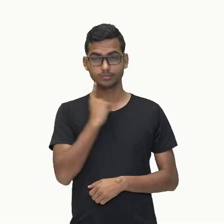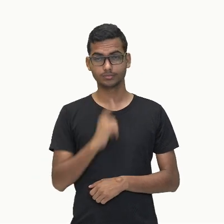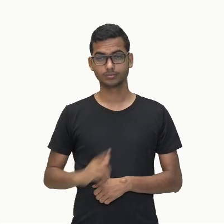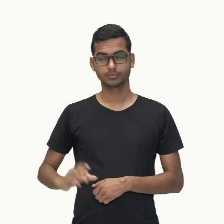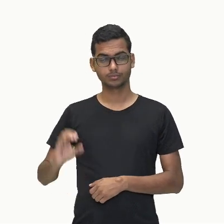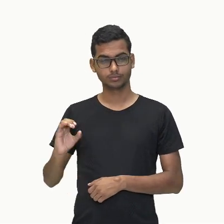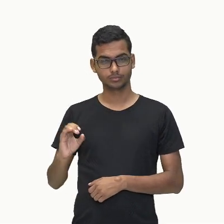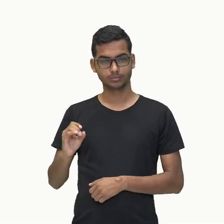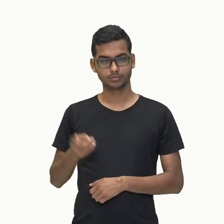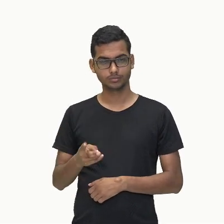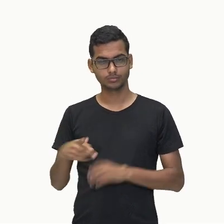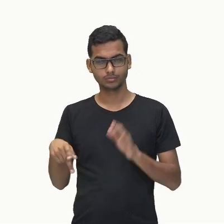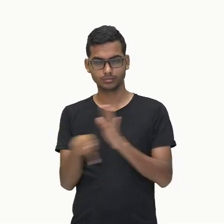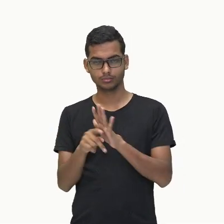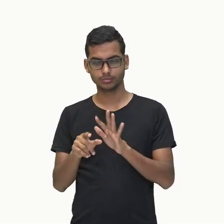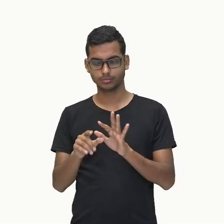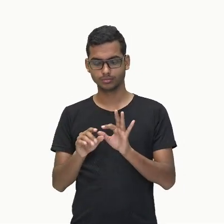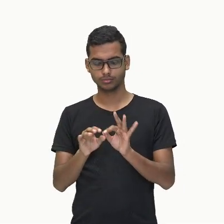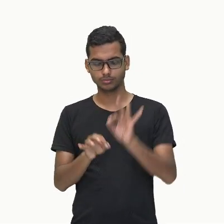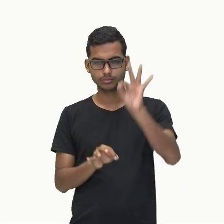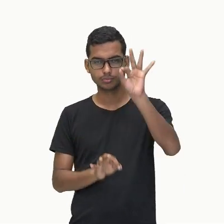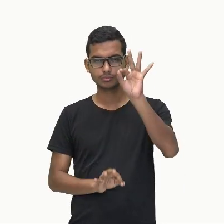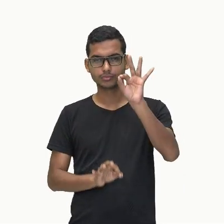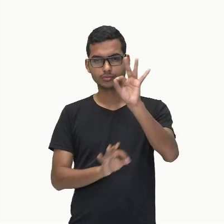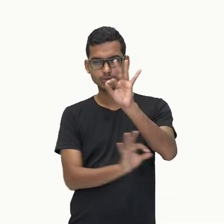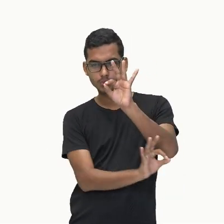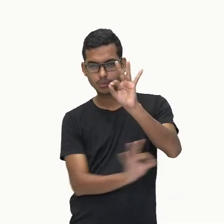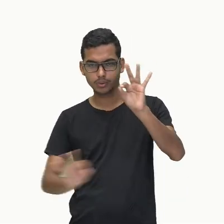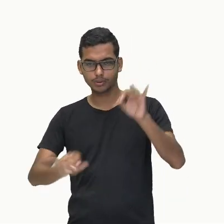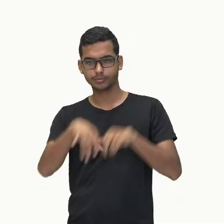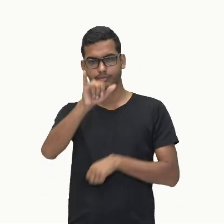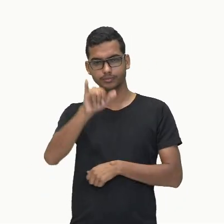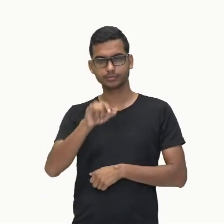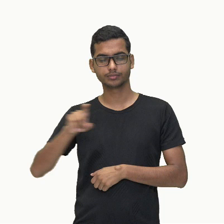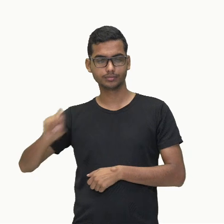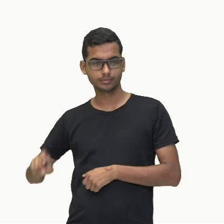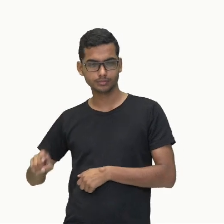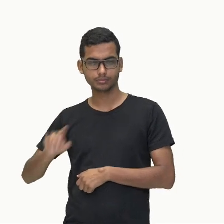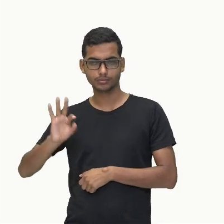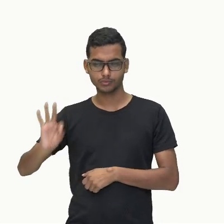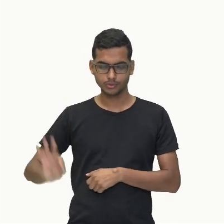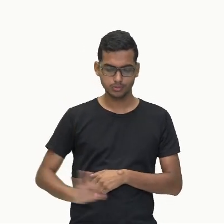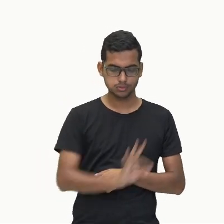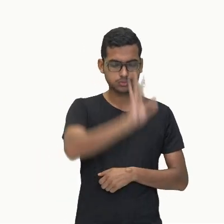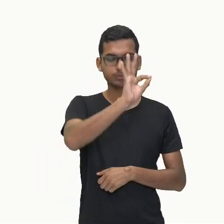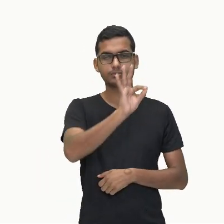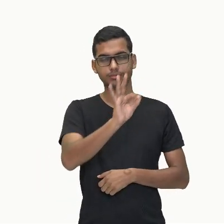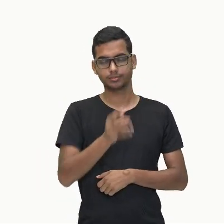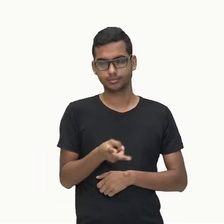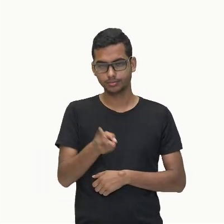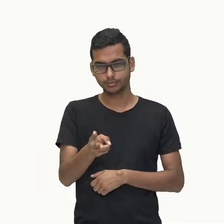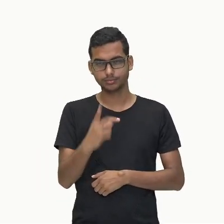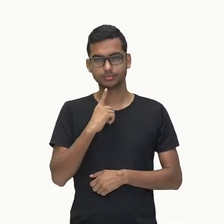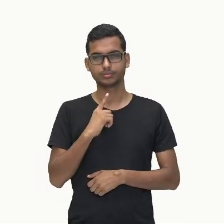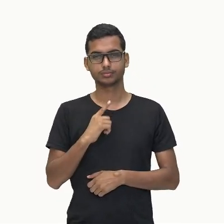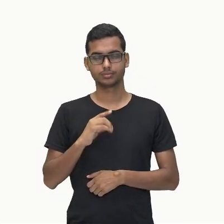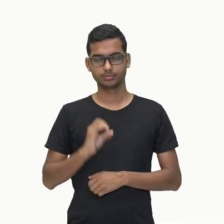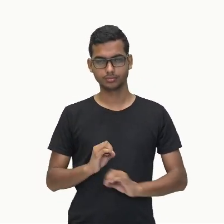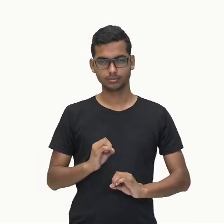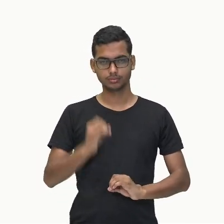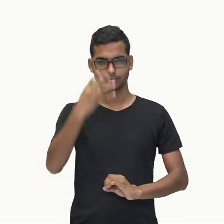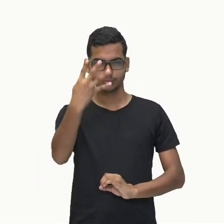entre 0 e 4. Vejam esse outro exemplo. Temos